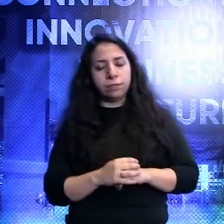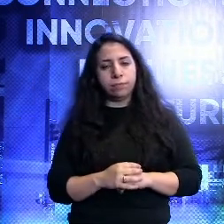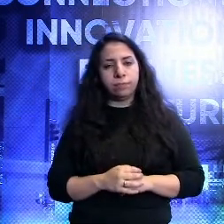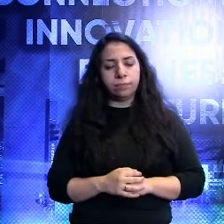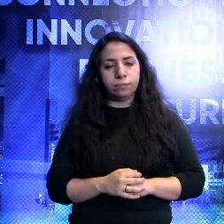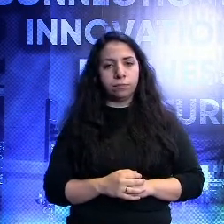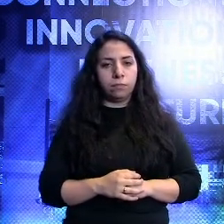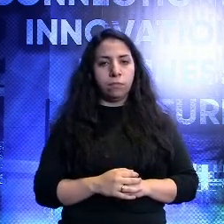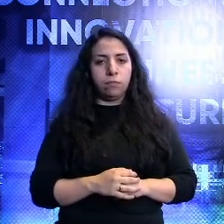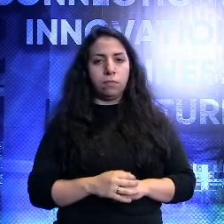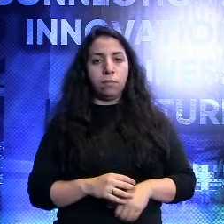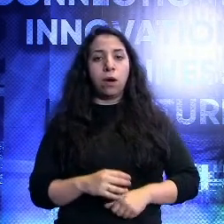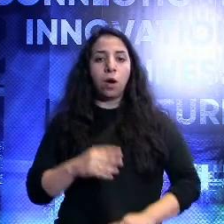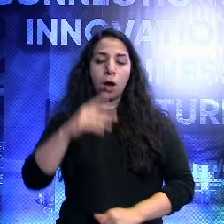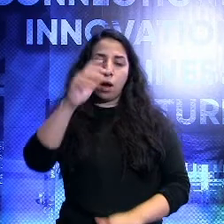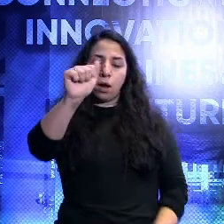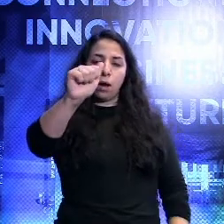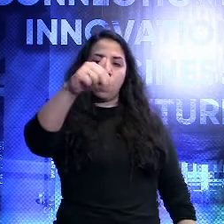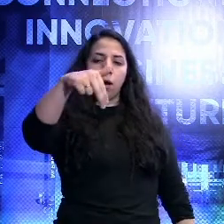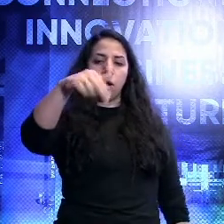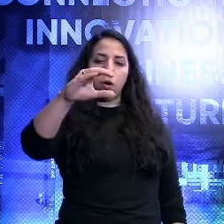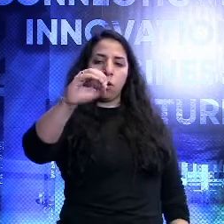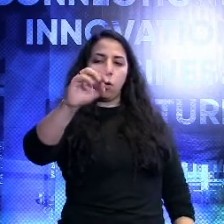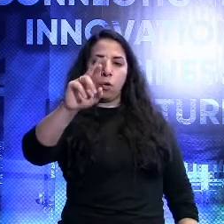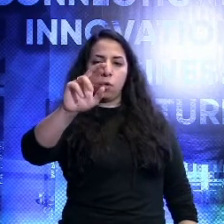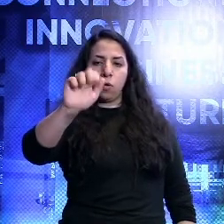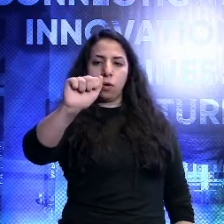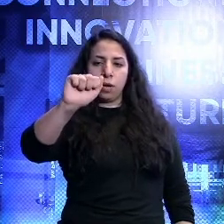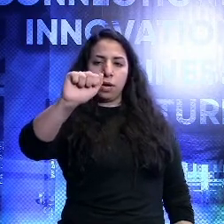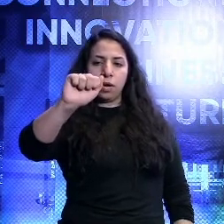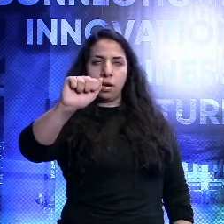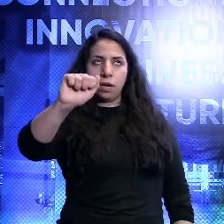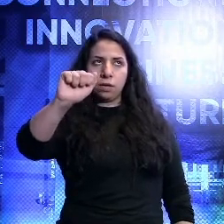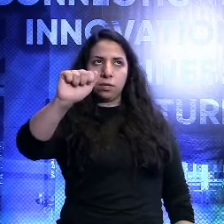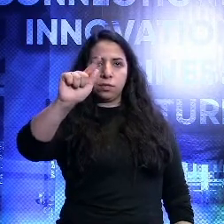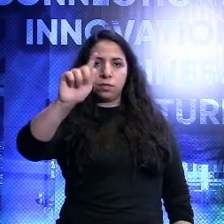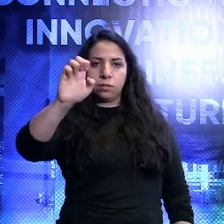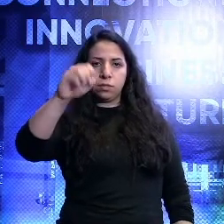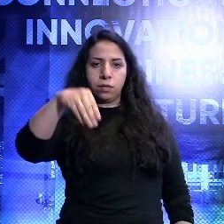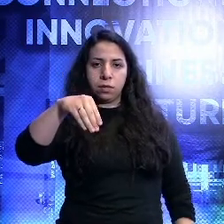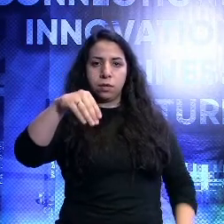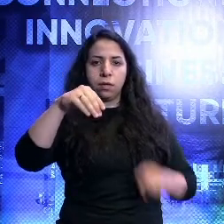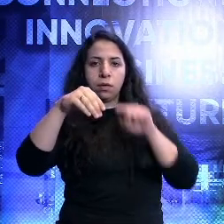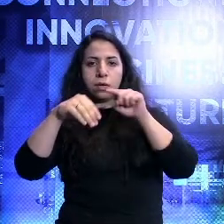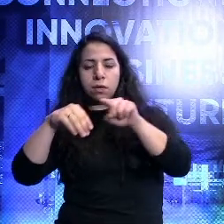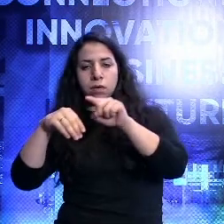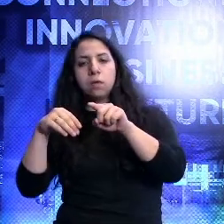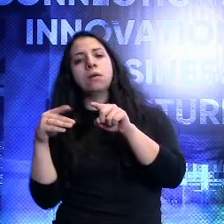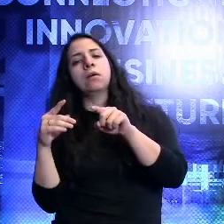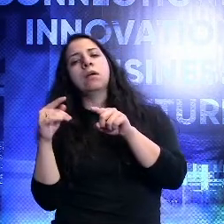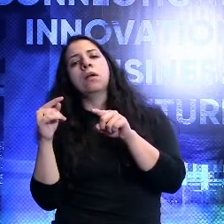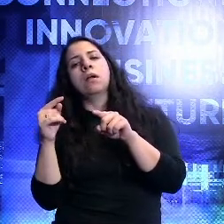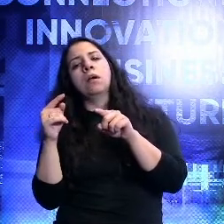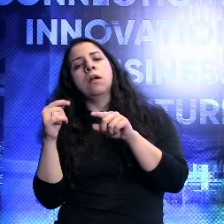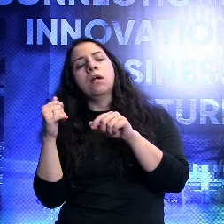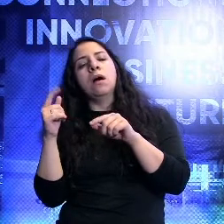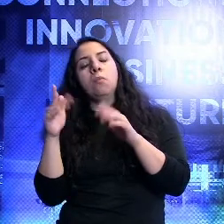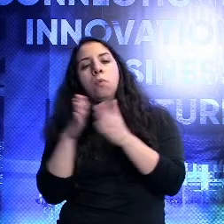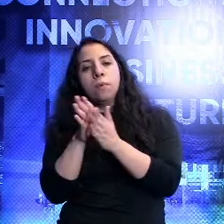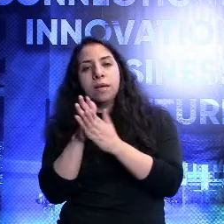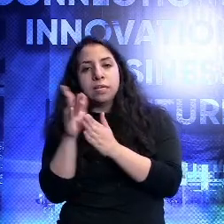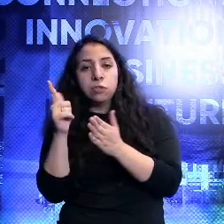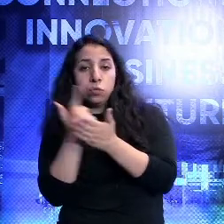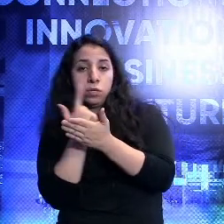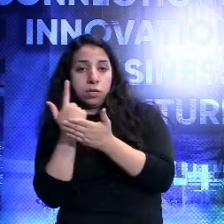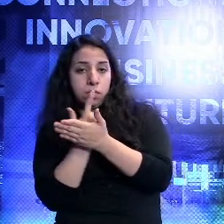Falando de pontos de ancoragem, essa ilustração está sendo trabalhada por um livro que o laboratório vai publicar. Tá? Ele está na fase final